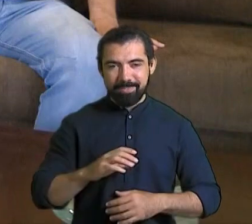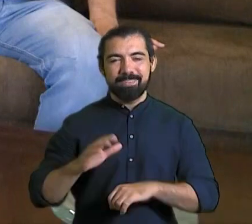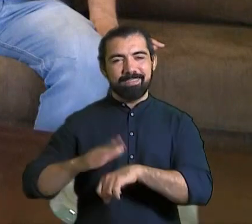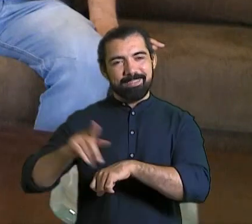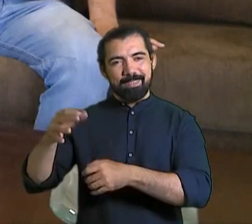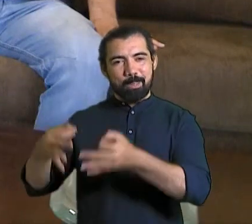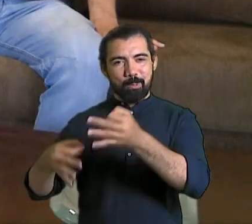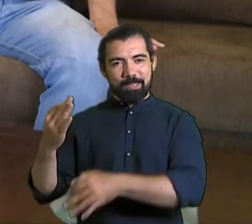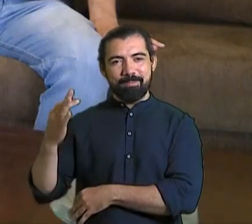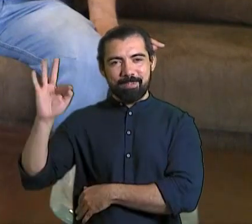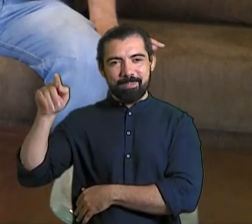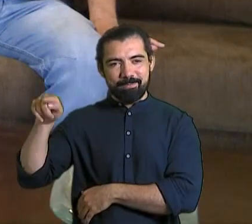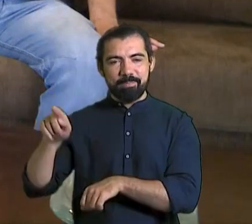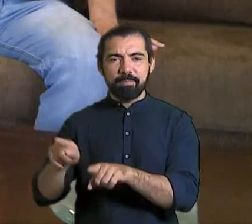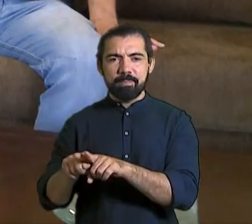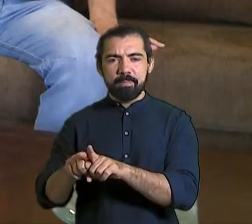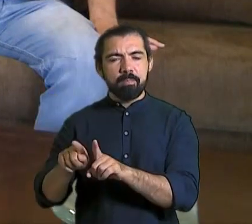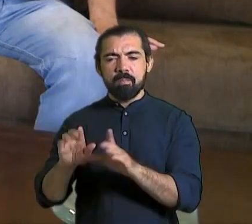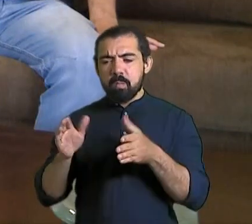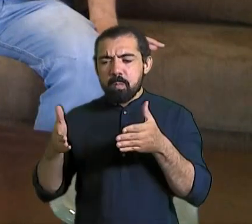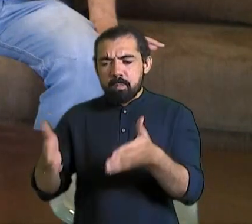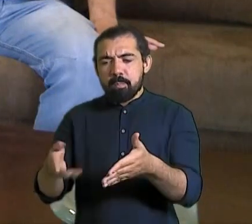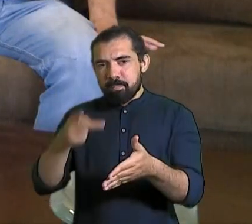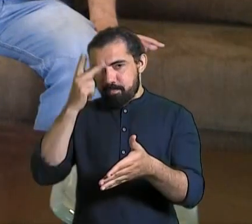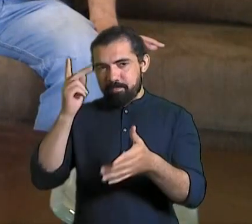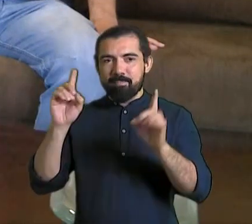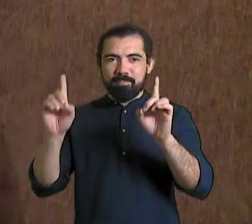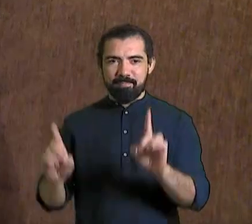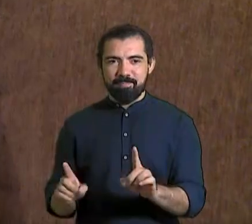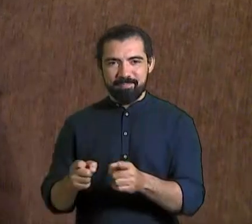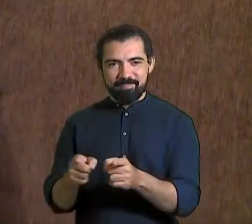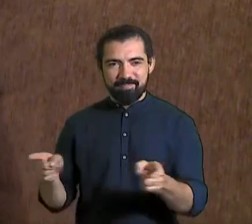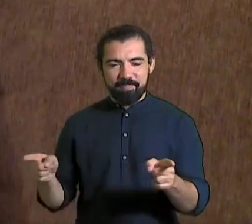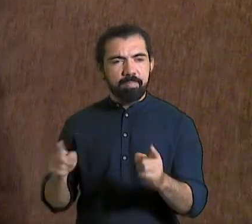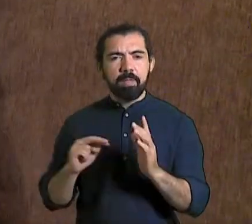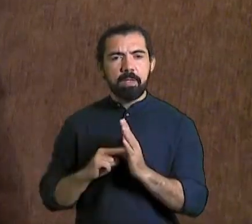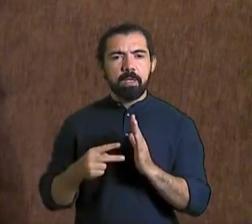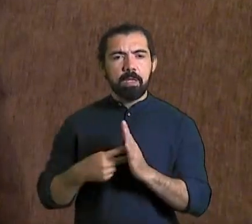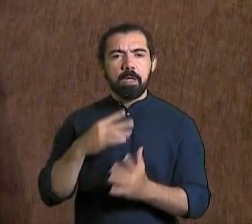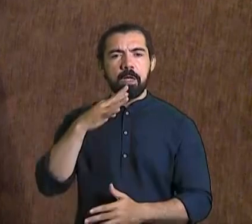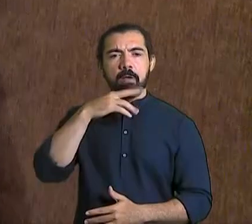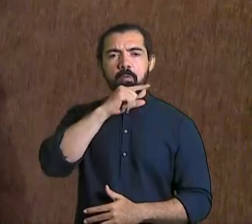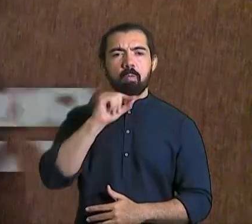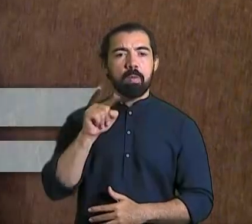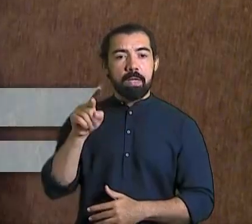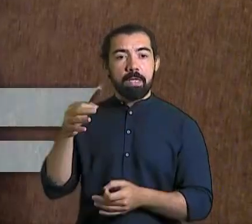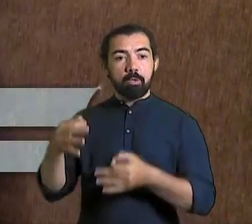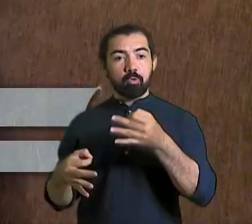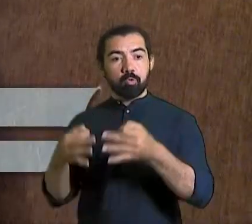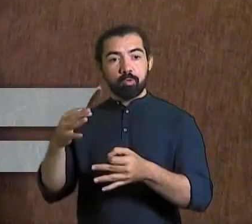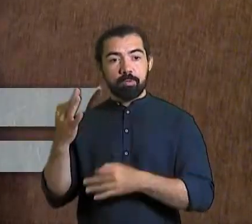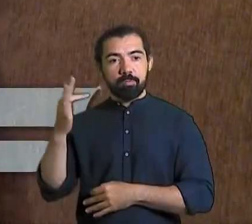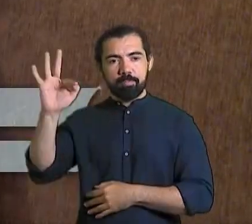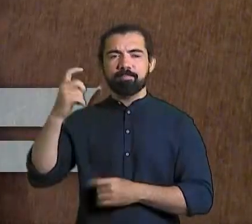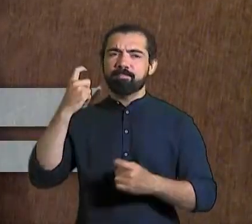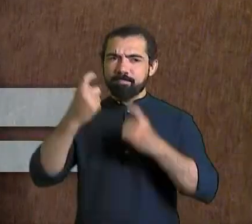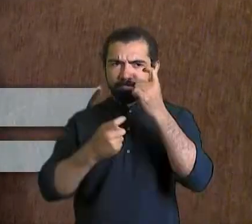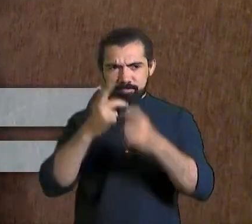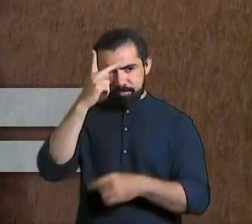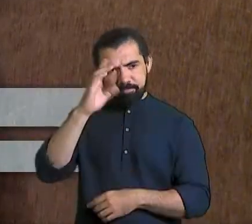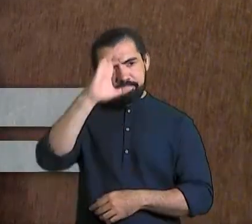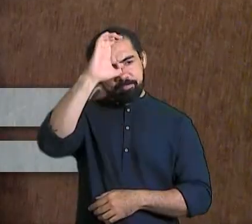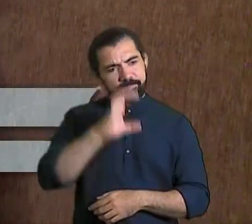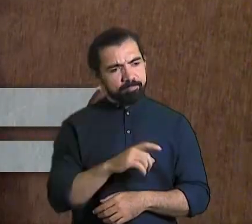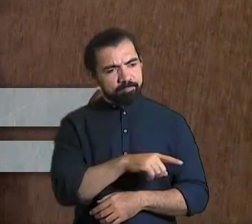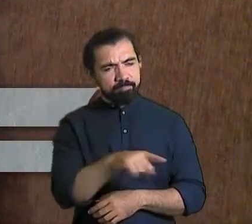o público-alvo desse ano foi a pessoa com deficiência. Isso prova o quanto a Justiça Federal se preocupa com o cidadão,